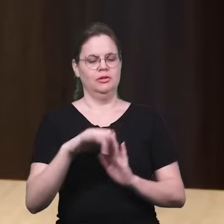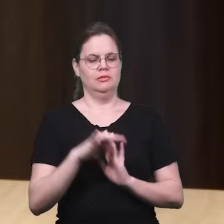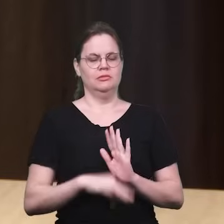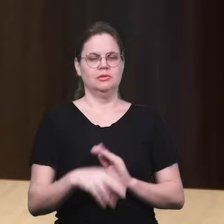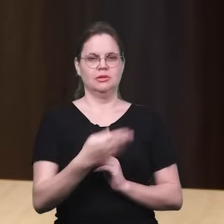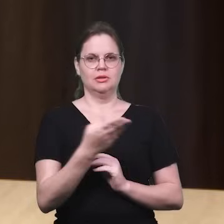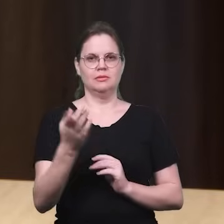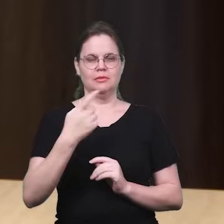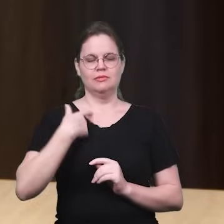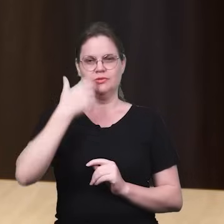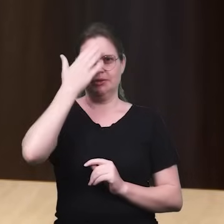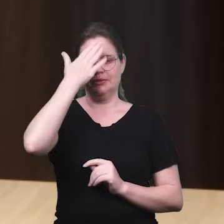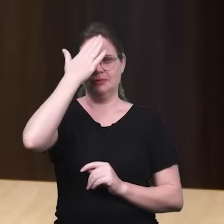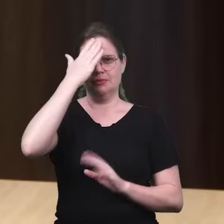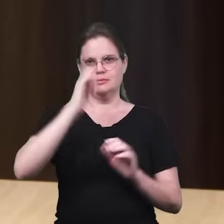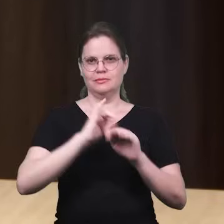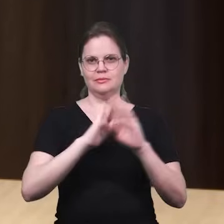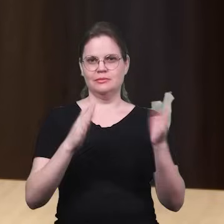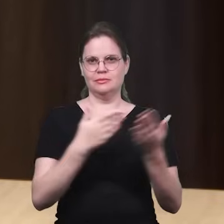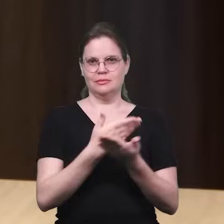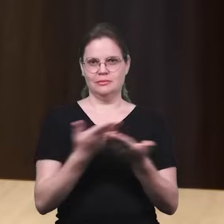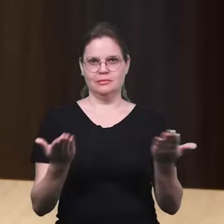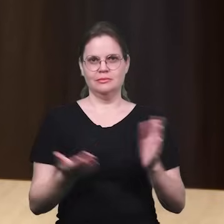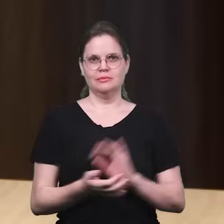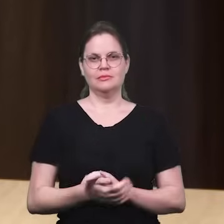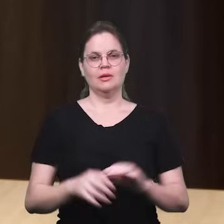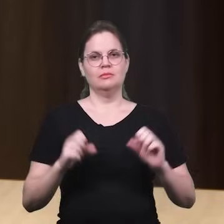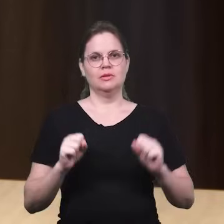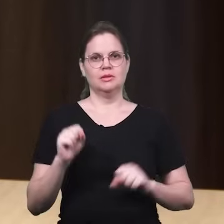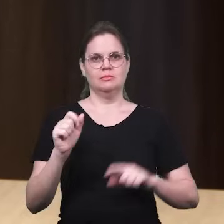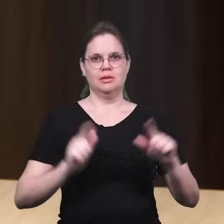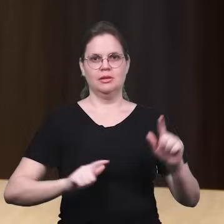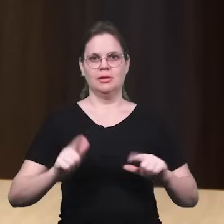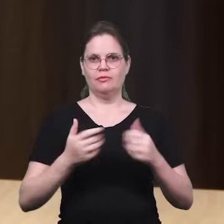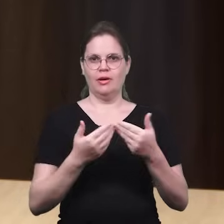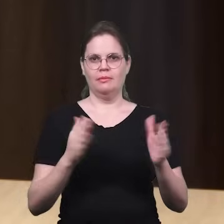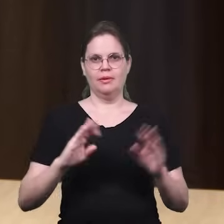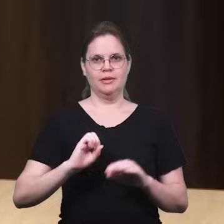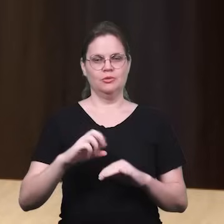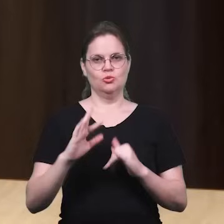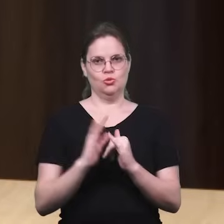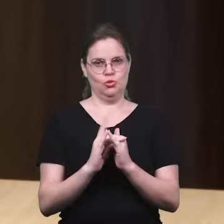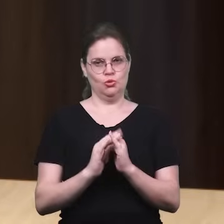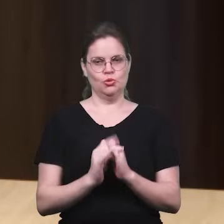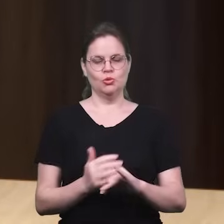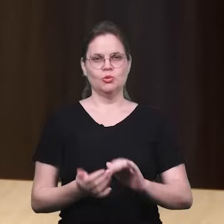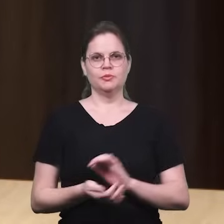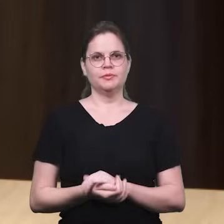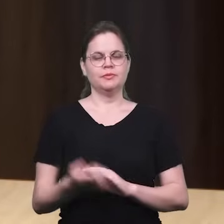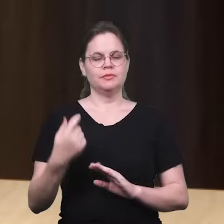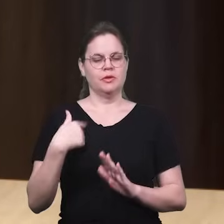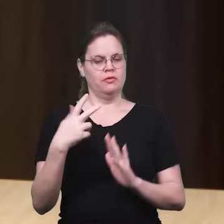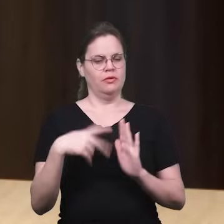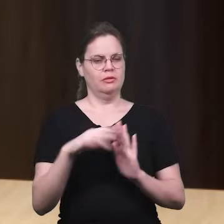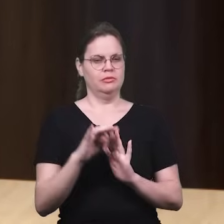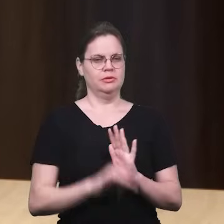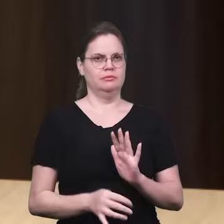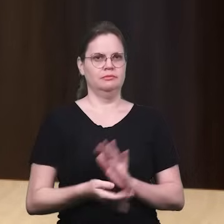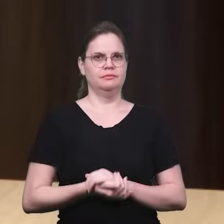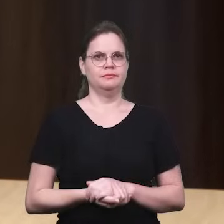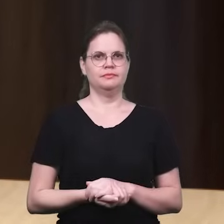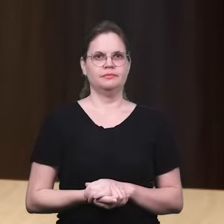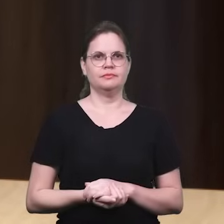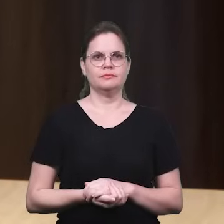estão em casa, participando, seja pela TV aberta ou pelo YouTube, onde estiverem. Olha só o que diz a palavra do